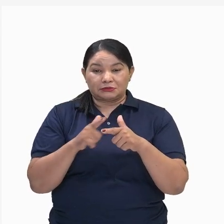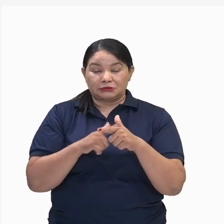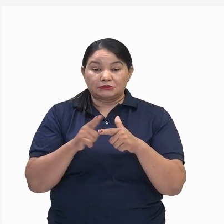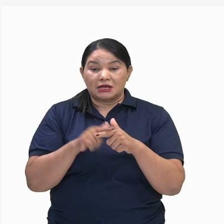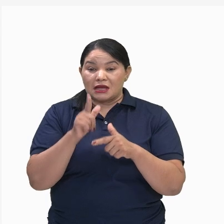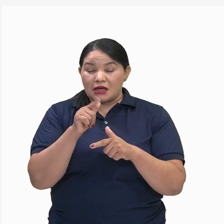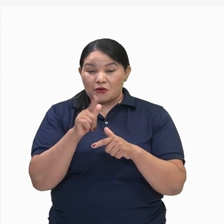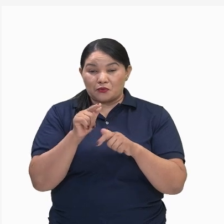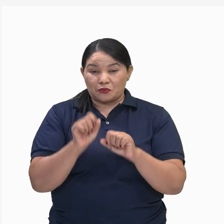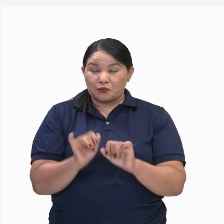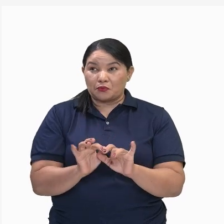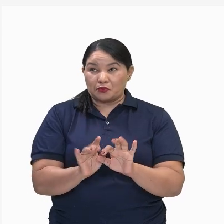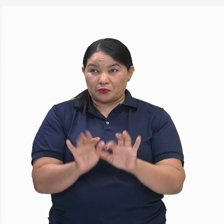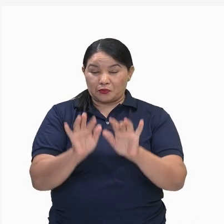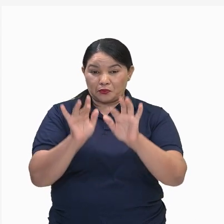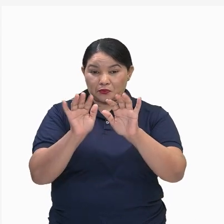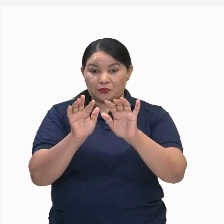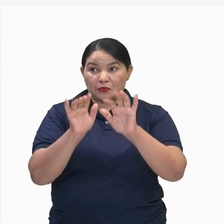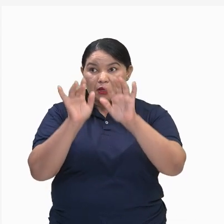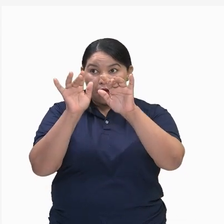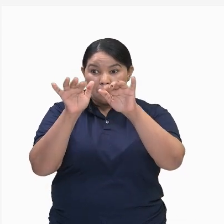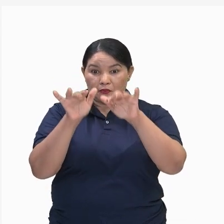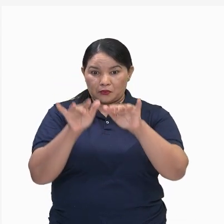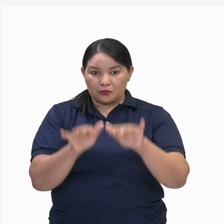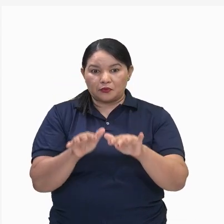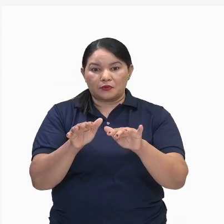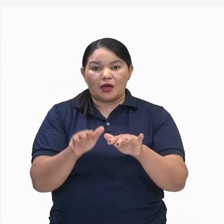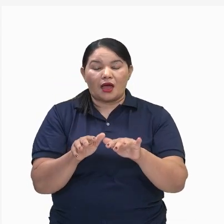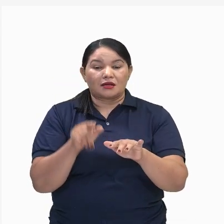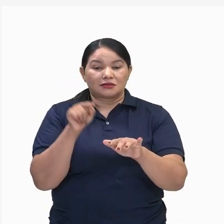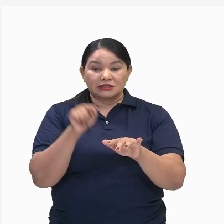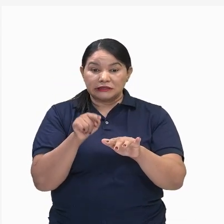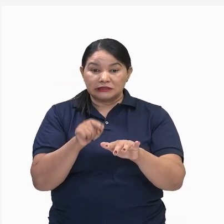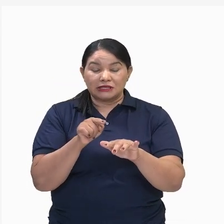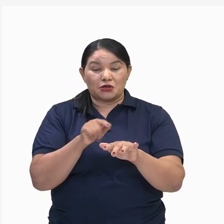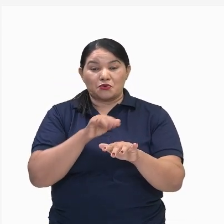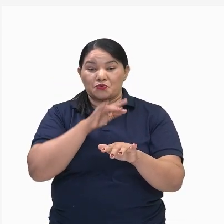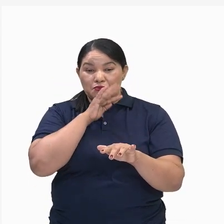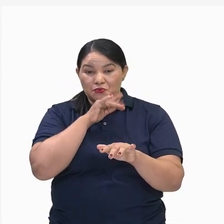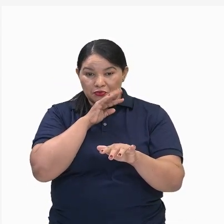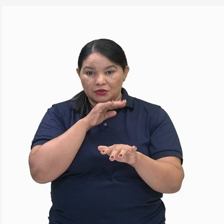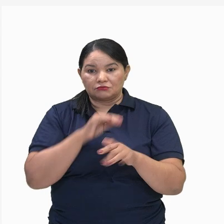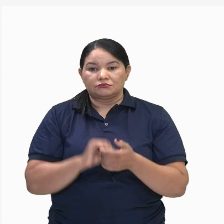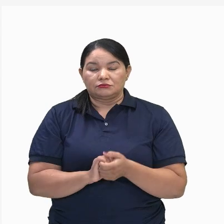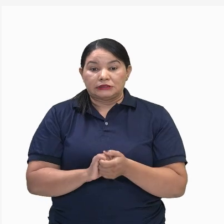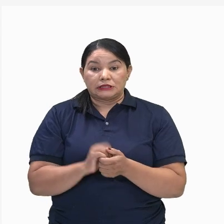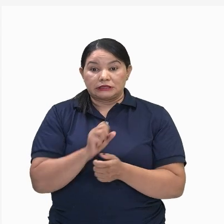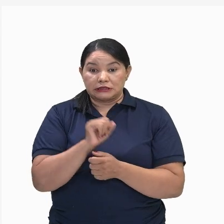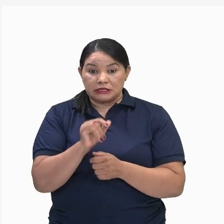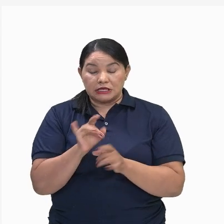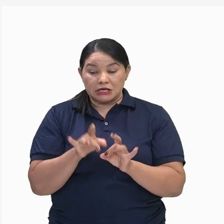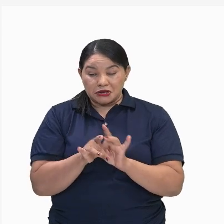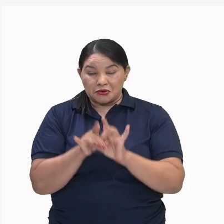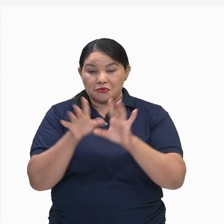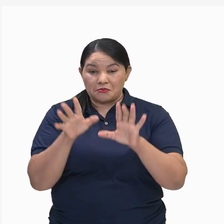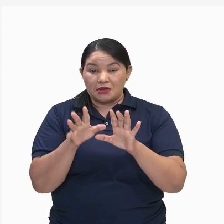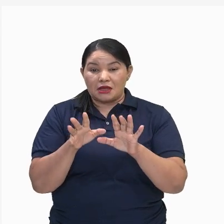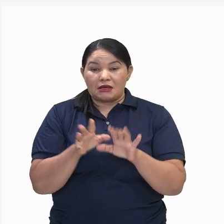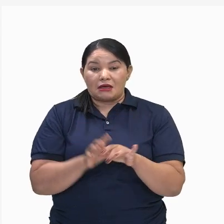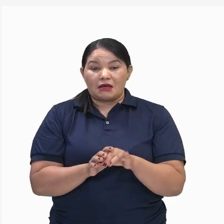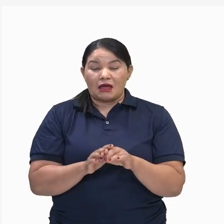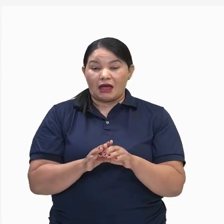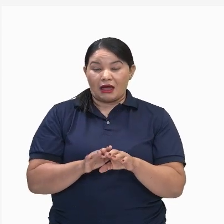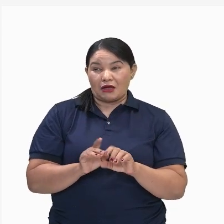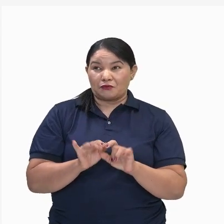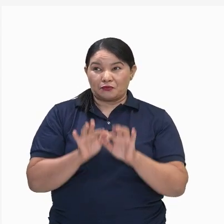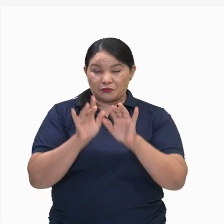liberado com os óxidos presentes na atmosfera. Então, quando você libera ali uma grande quantidade de vapor de água, que é